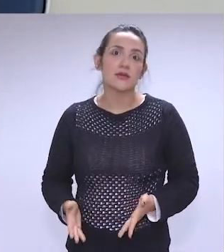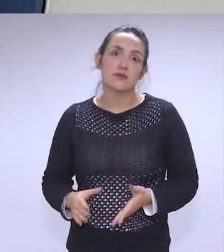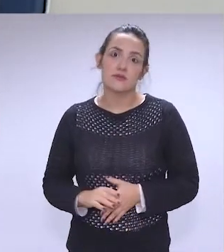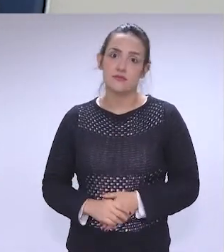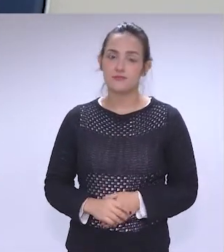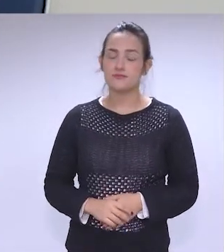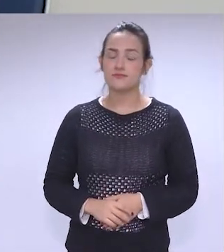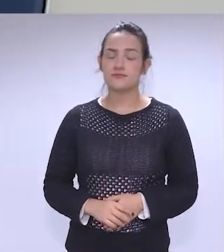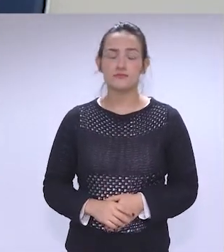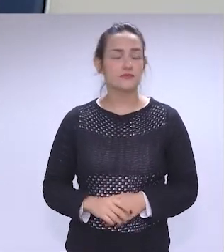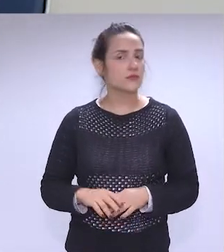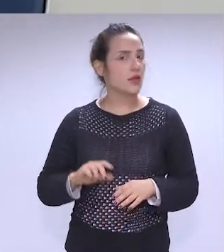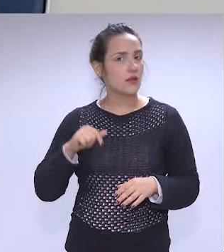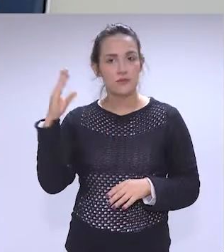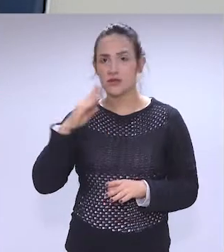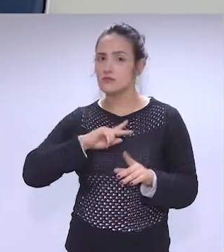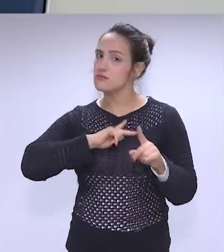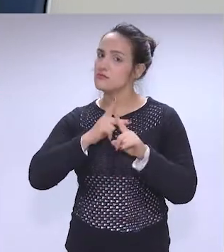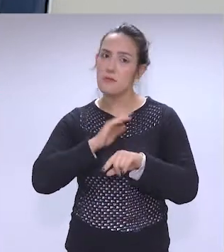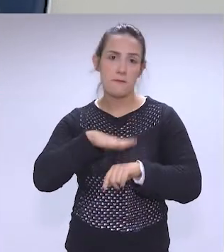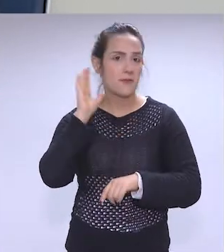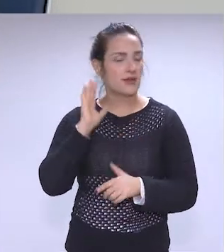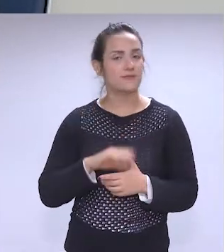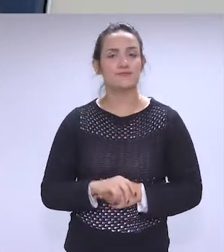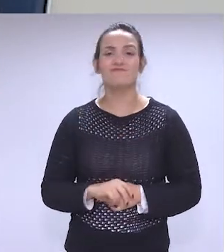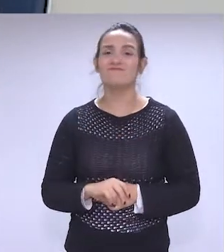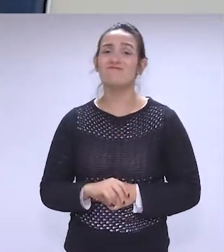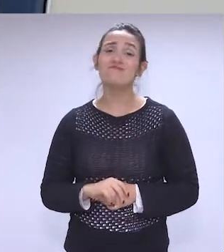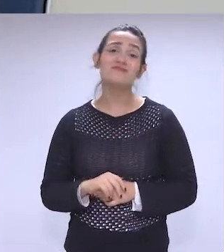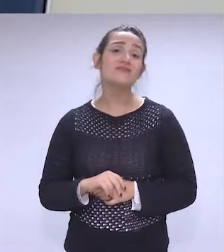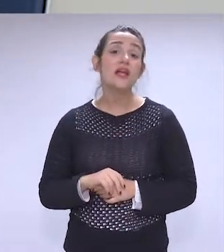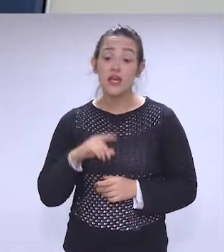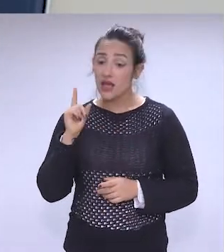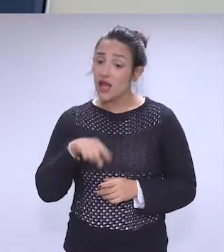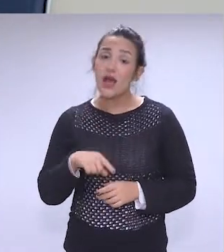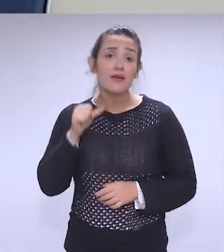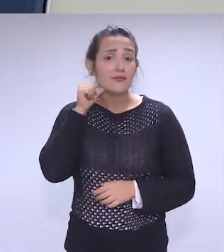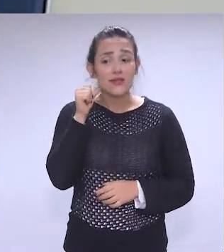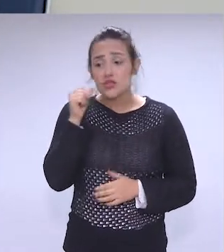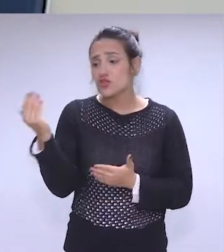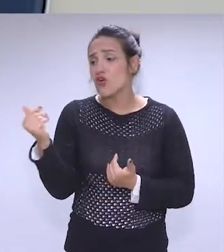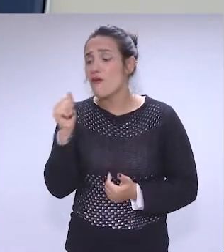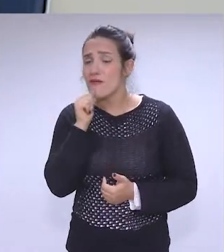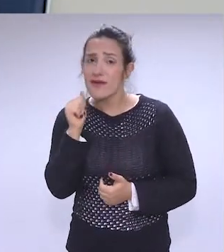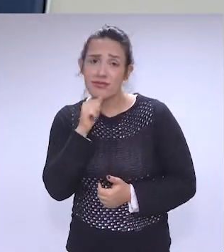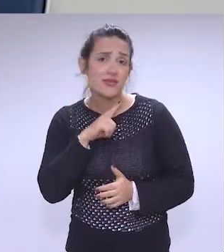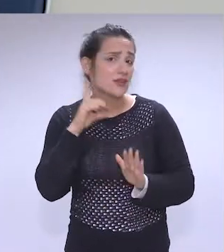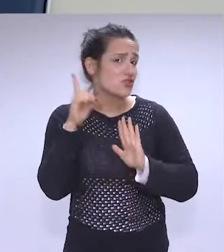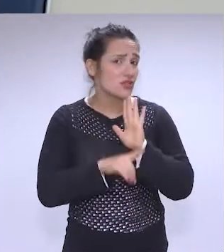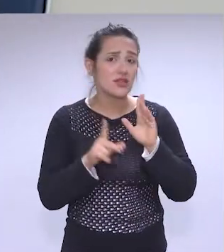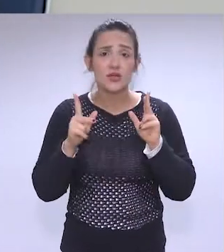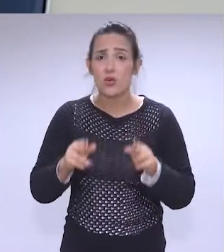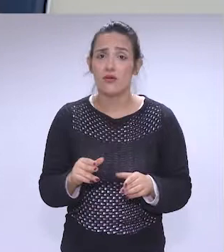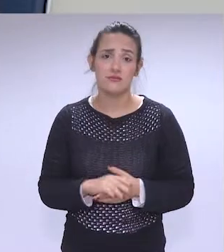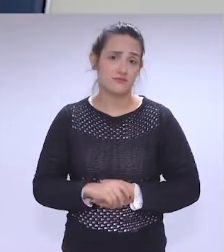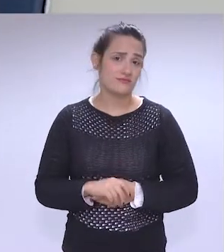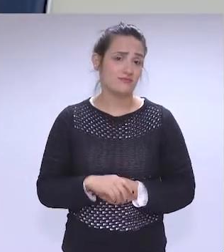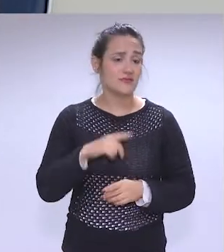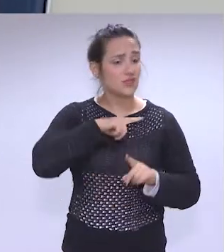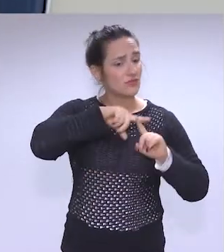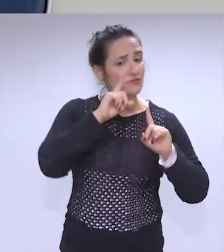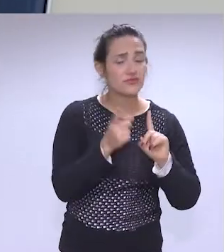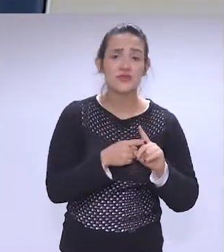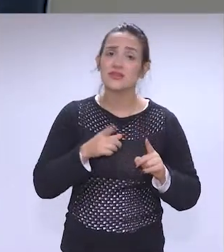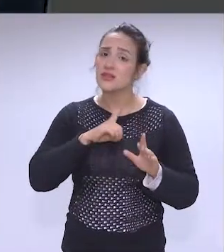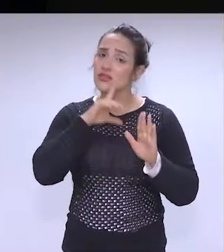bebê. E é preciso lembrar que essa menina continua sendo uma adolescente em fase de desenvolvimento e que tem tantos direitos quanto o bebê